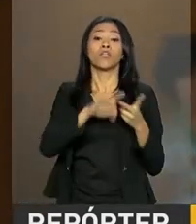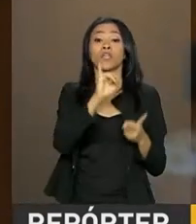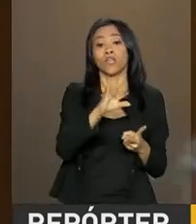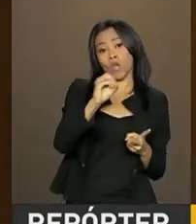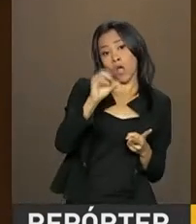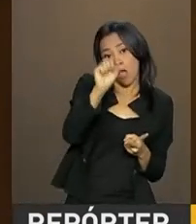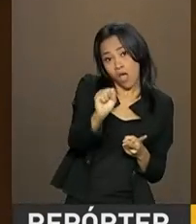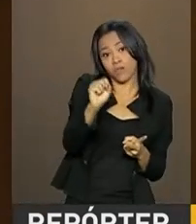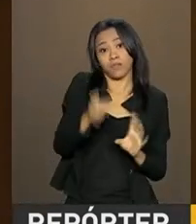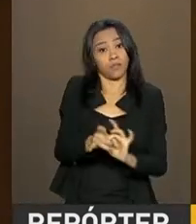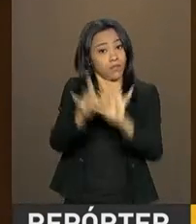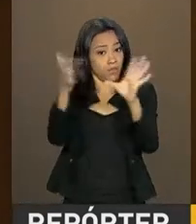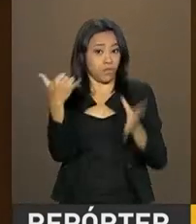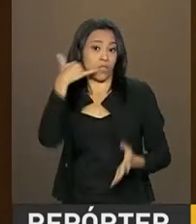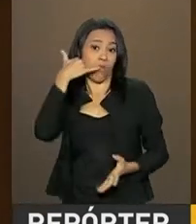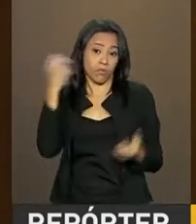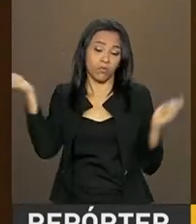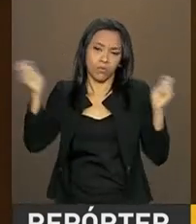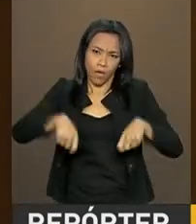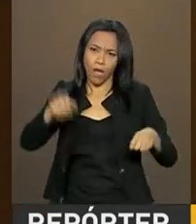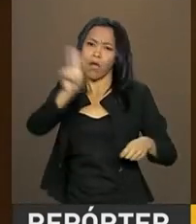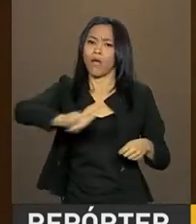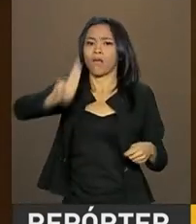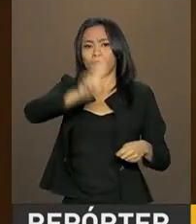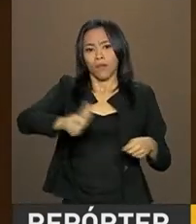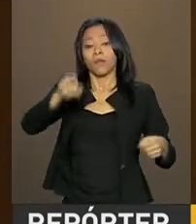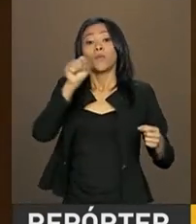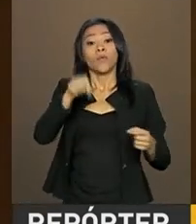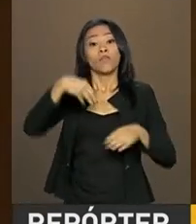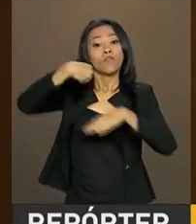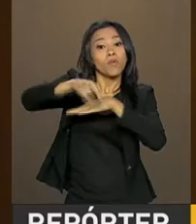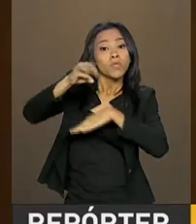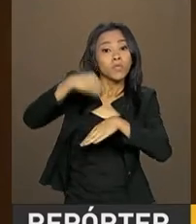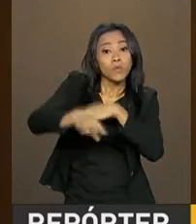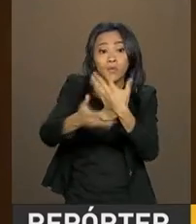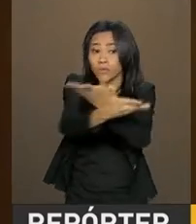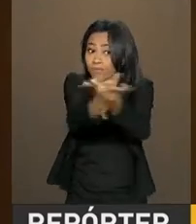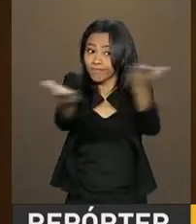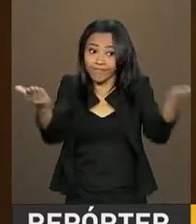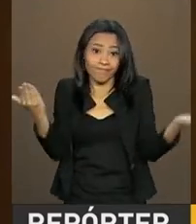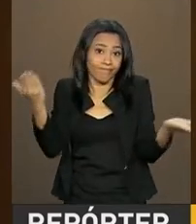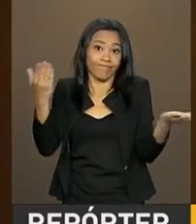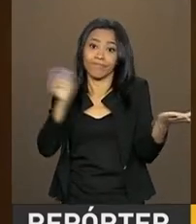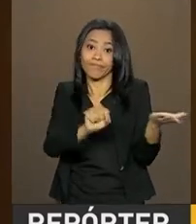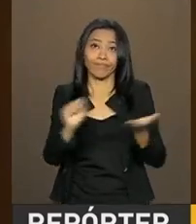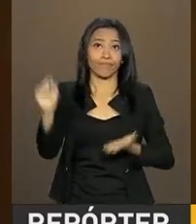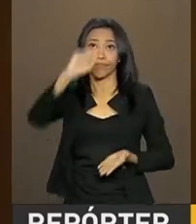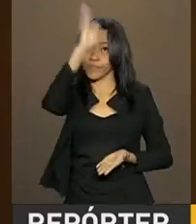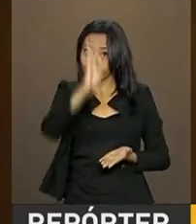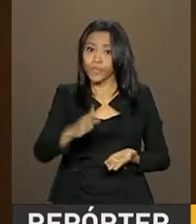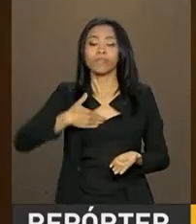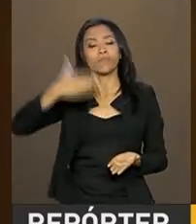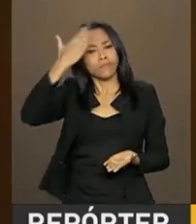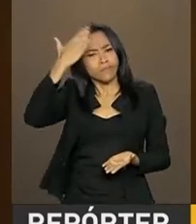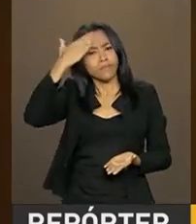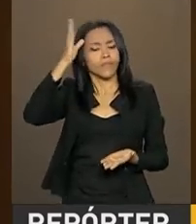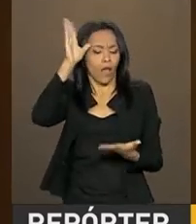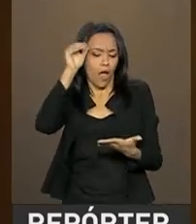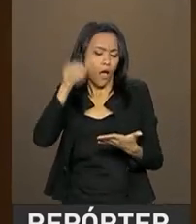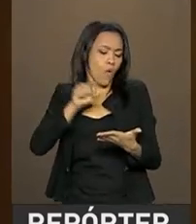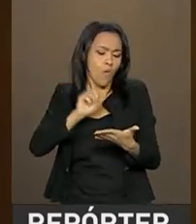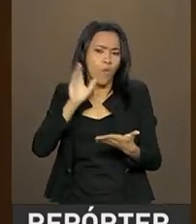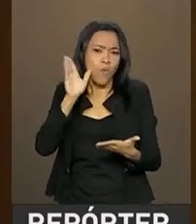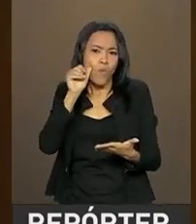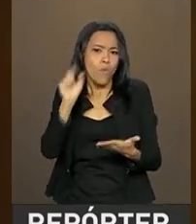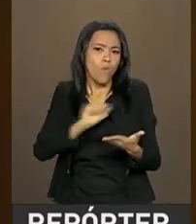a inclusão, é empoderar o cidadão de informações que são públicas em todos os municípios brasileiros, com relação ao abastecimento de